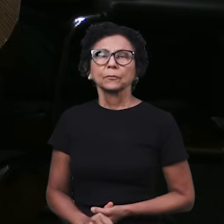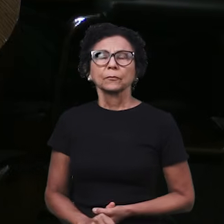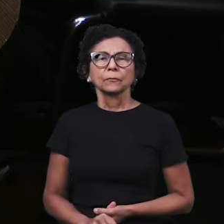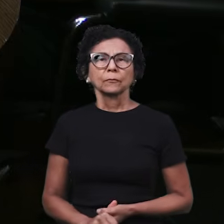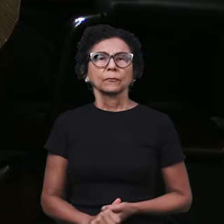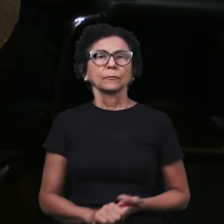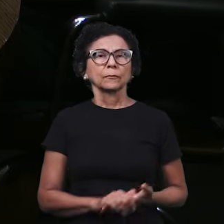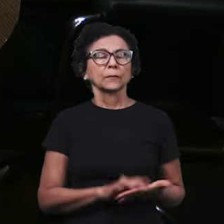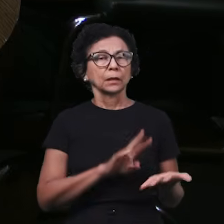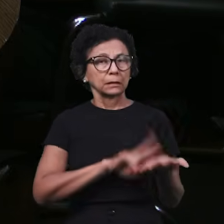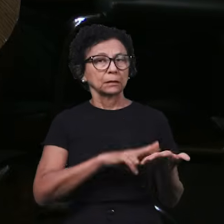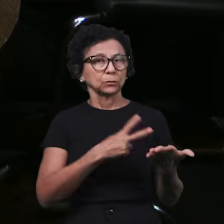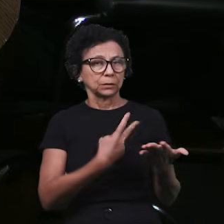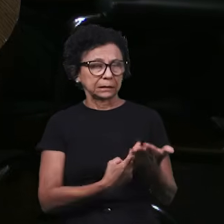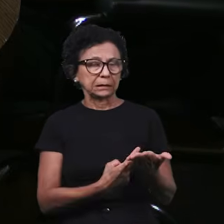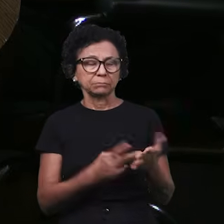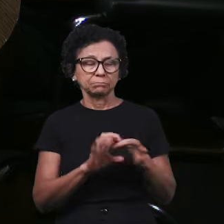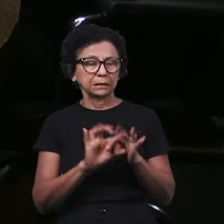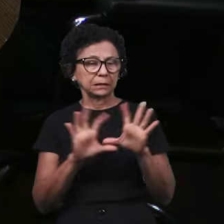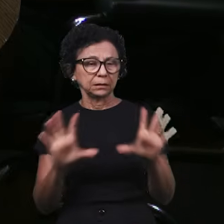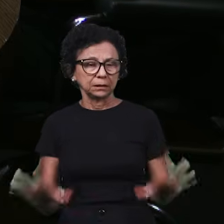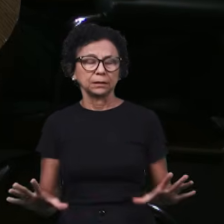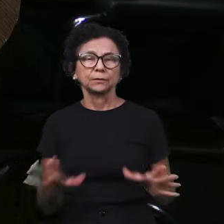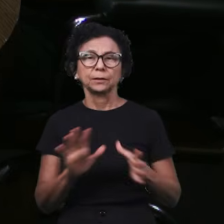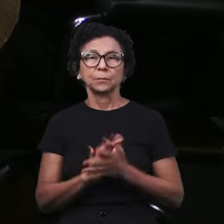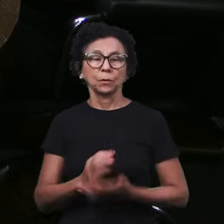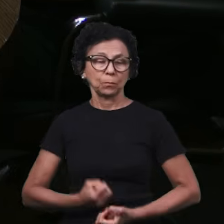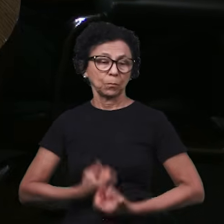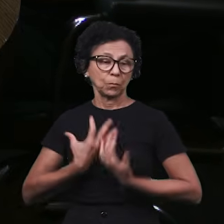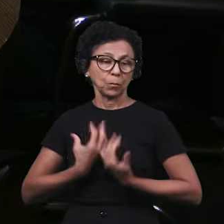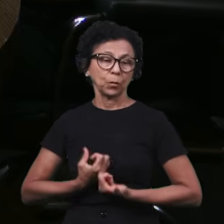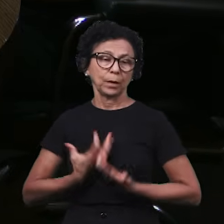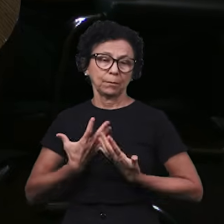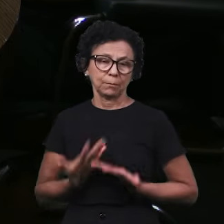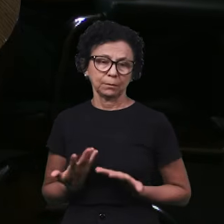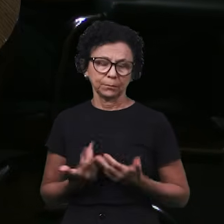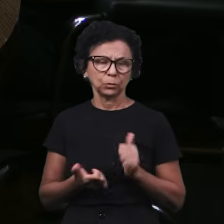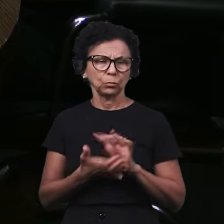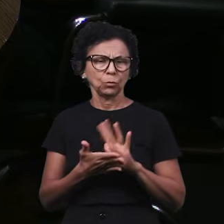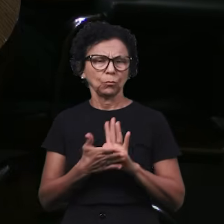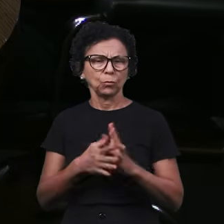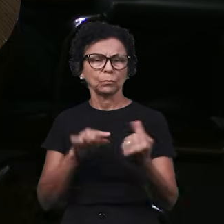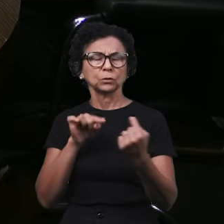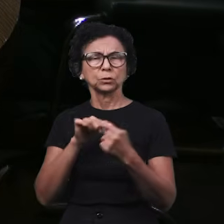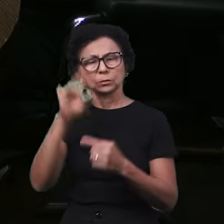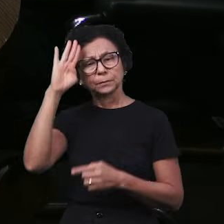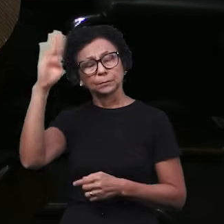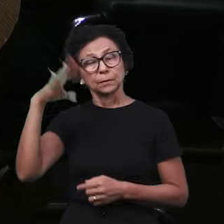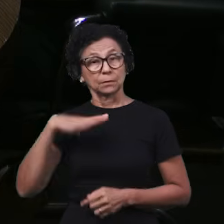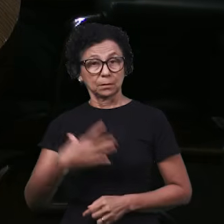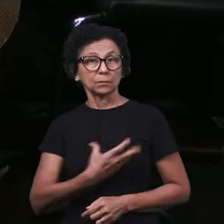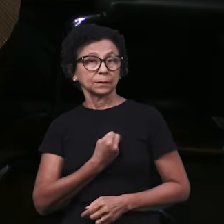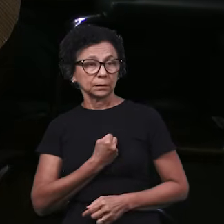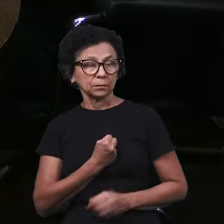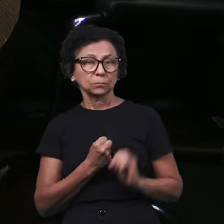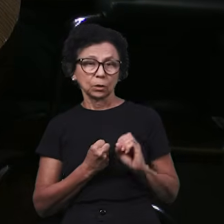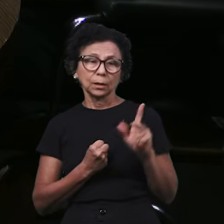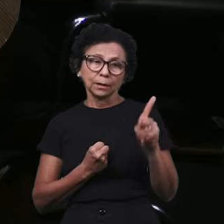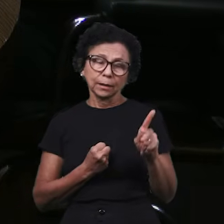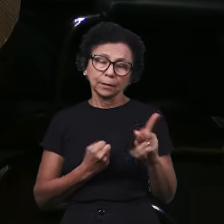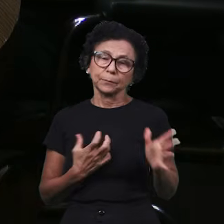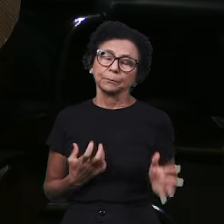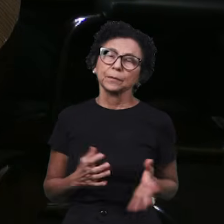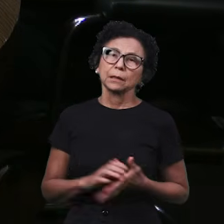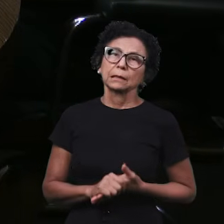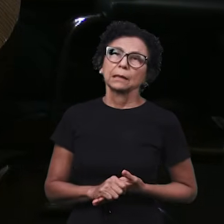um louvor poético, como o Alan já trouxe, nós temos que pensar qual é o objetivo principal. É salvação? É salvação. Então, se eu colocar